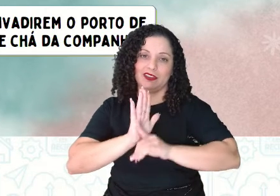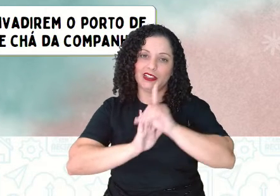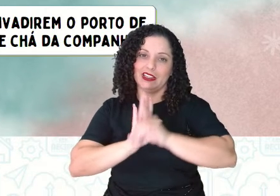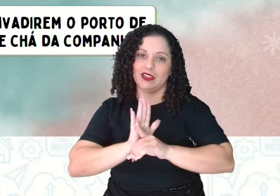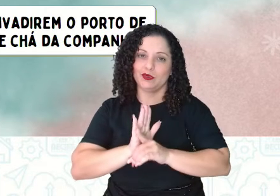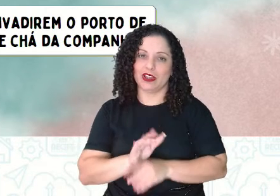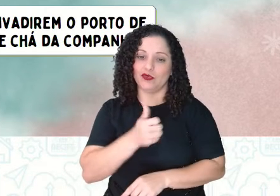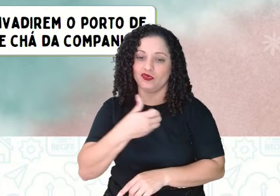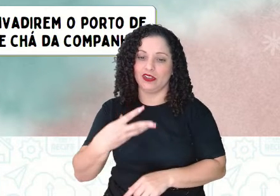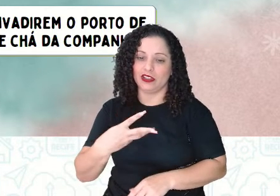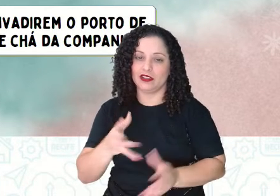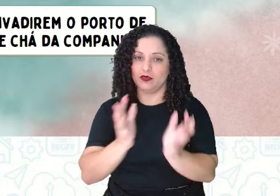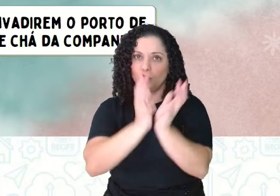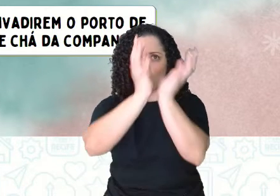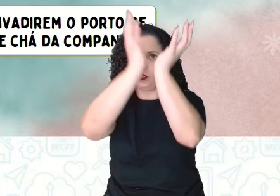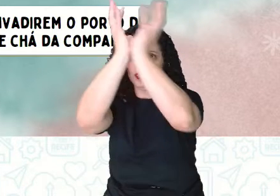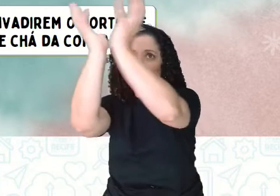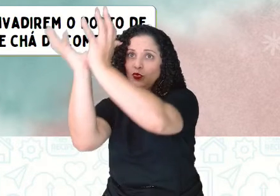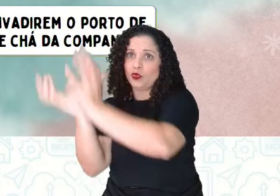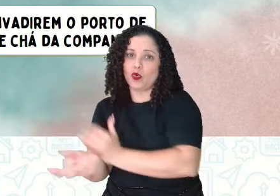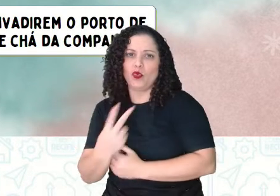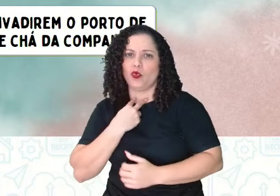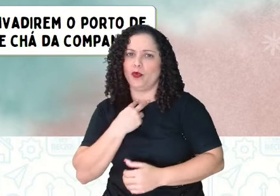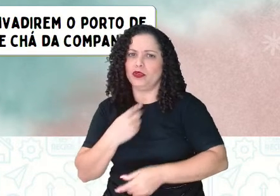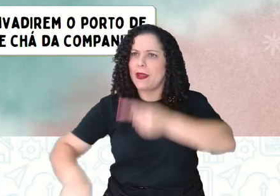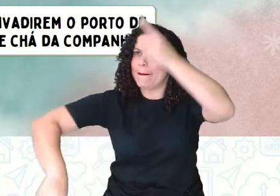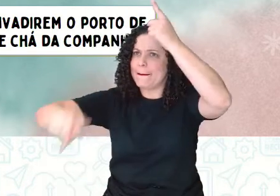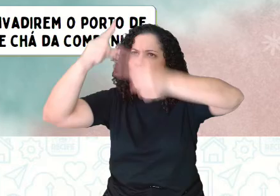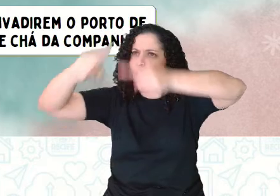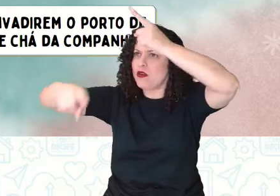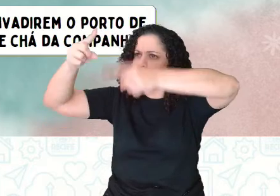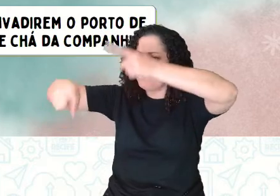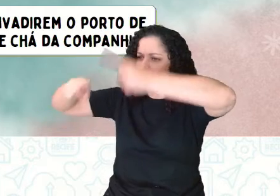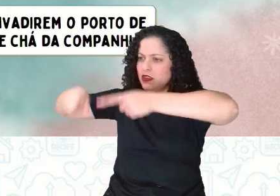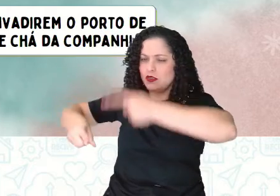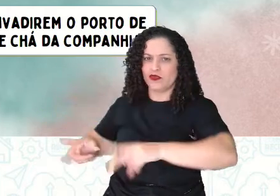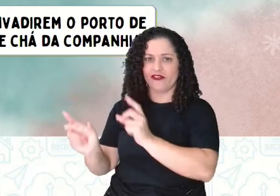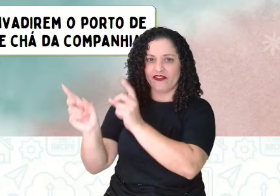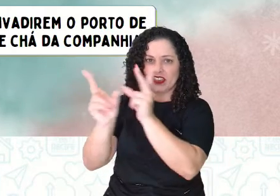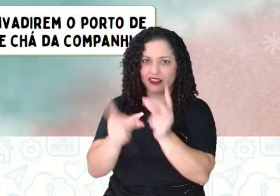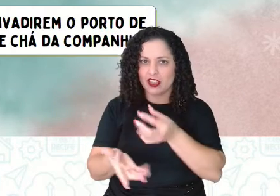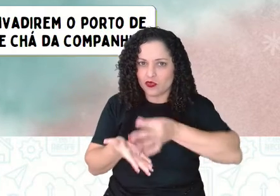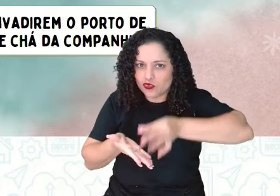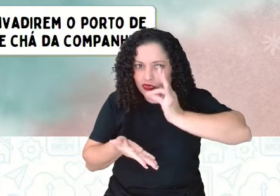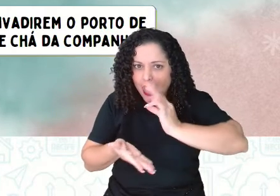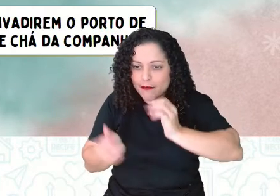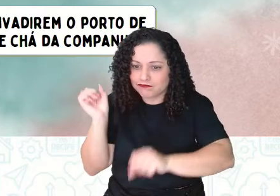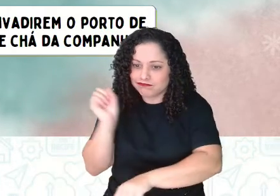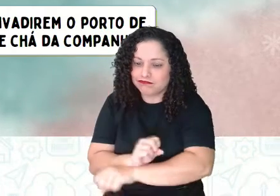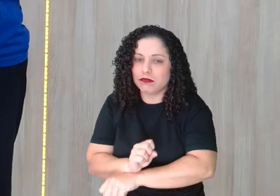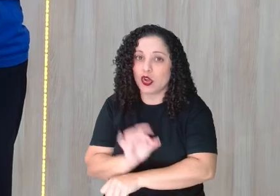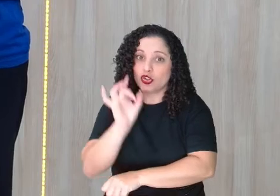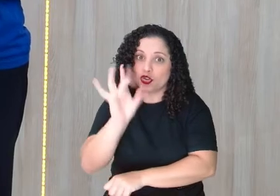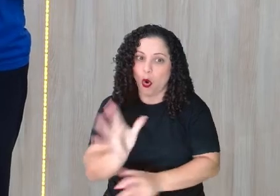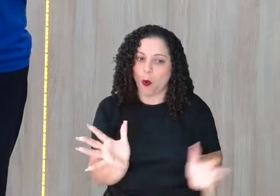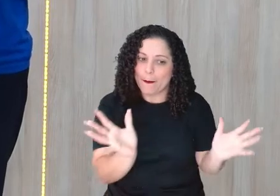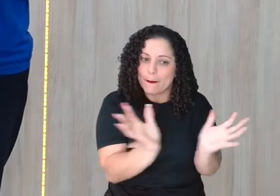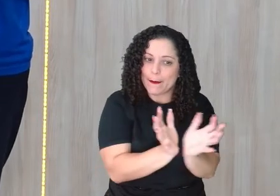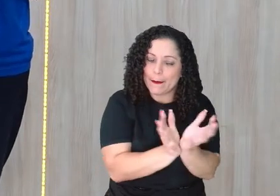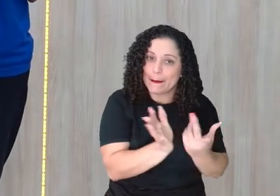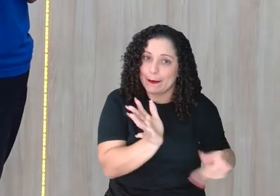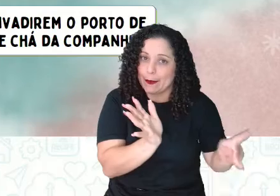13 colônias comercializar esse chá. O monopólio ia ficar ali só para a Companhia das